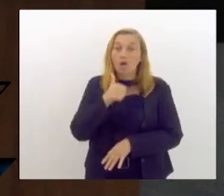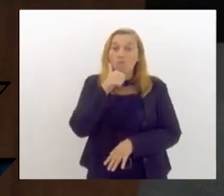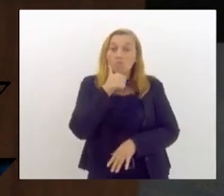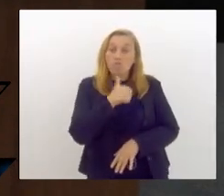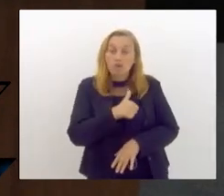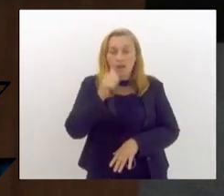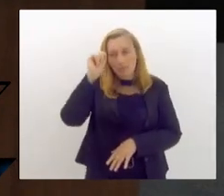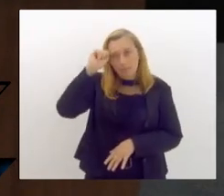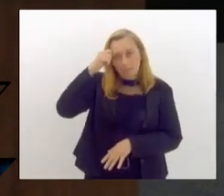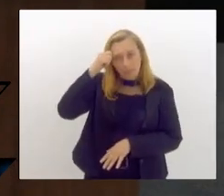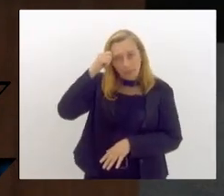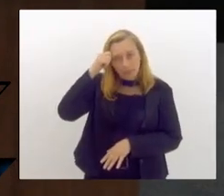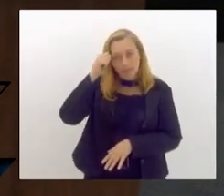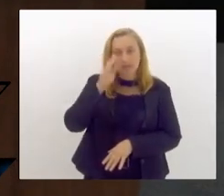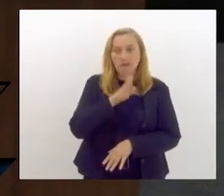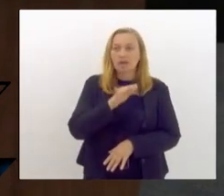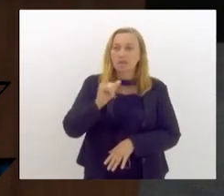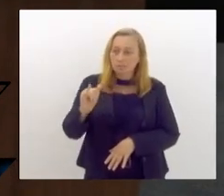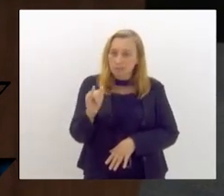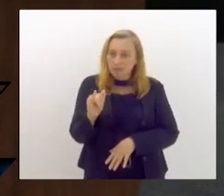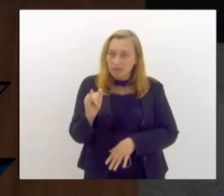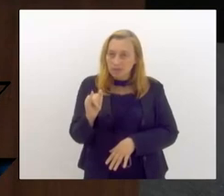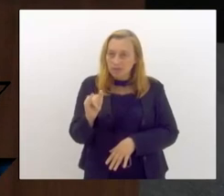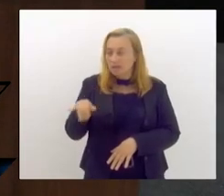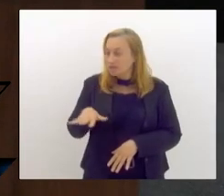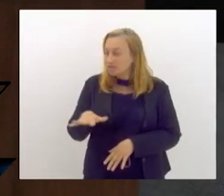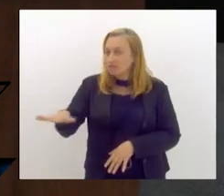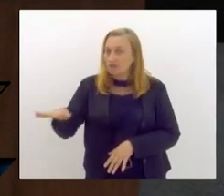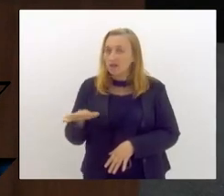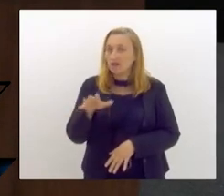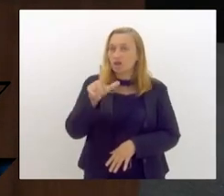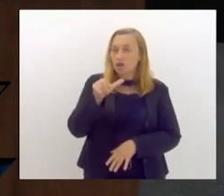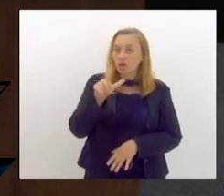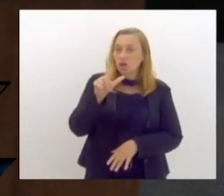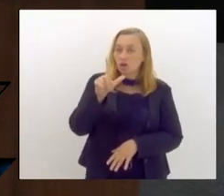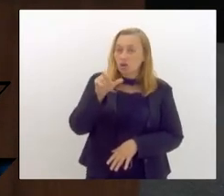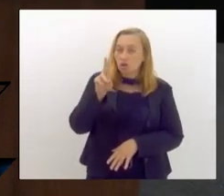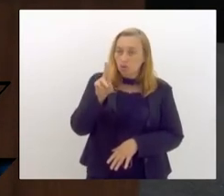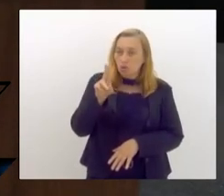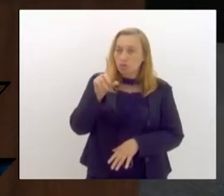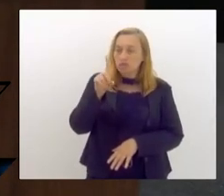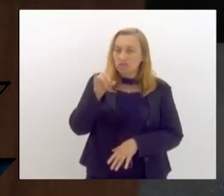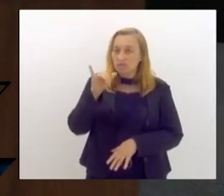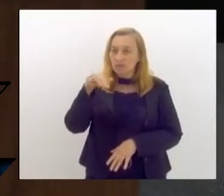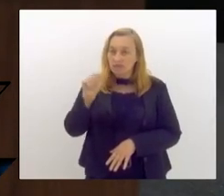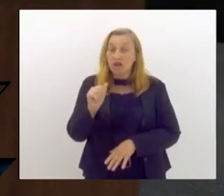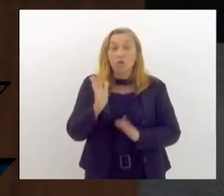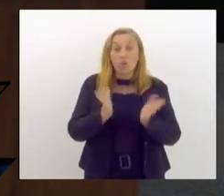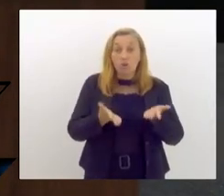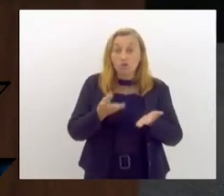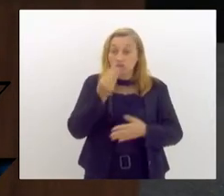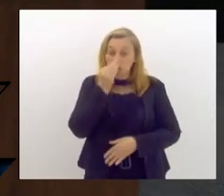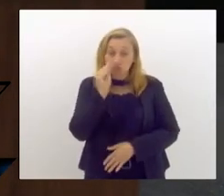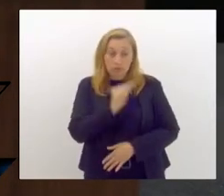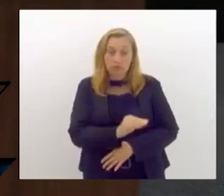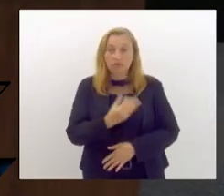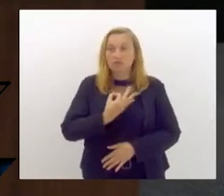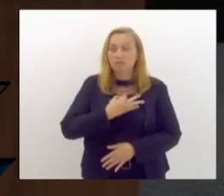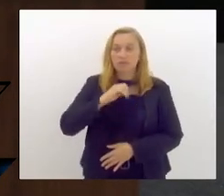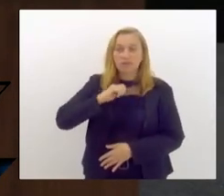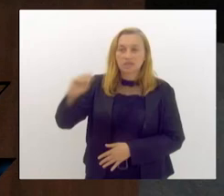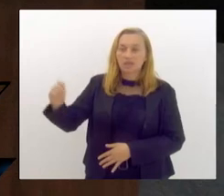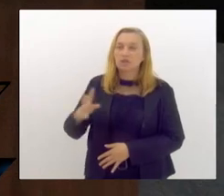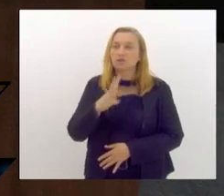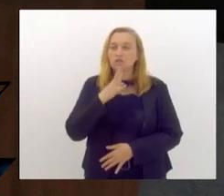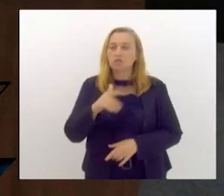mulher preta, bissexual, de favela e periferia, como a Ludmilla, e hoje a gente nega uma medalha de